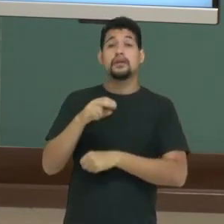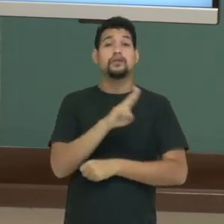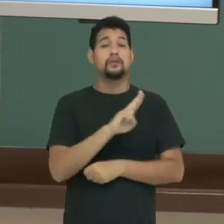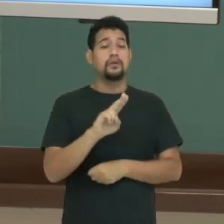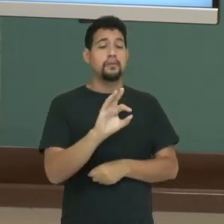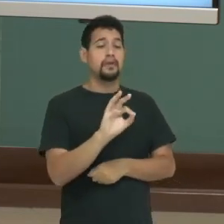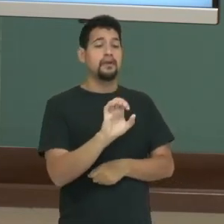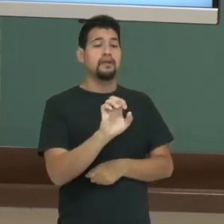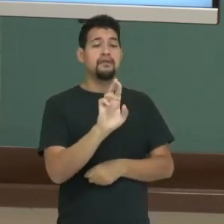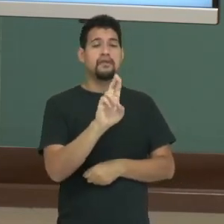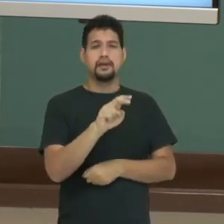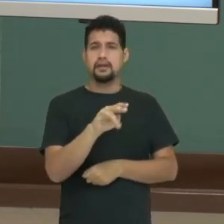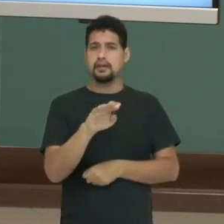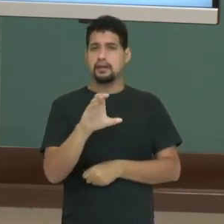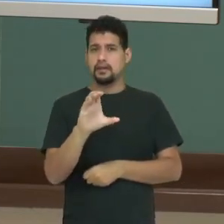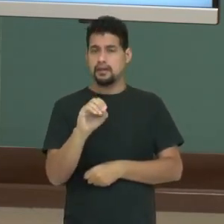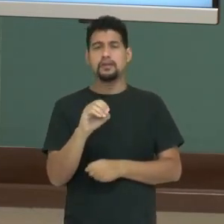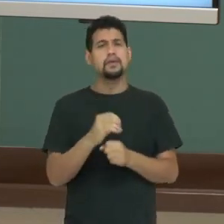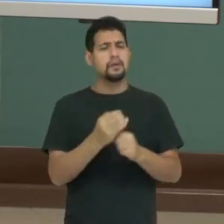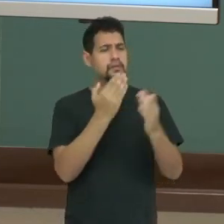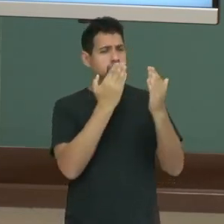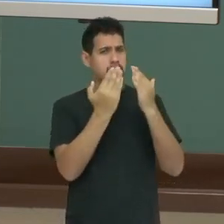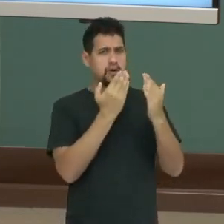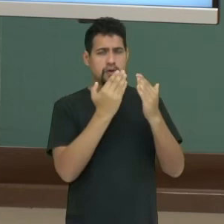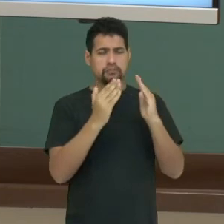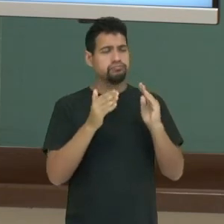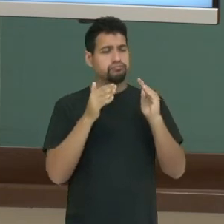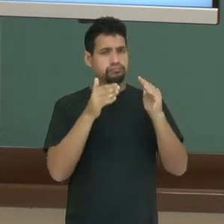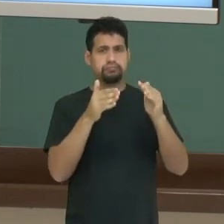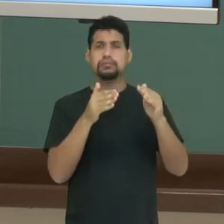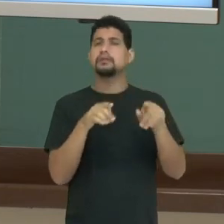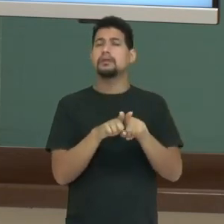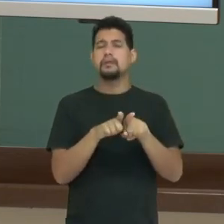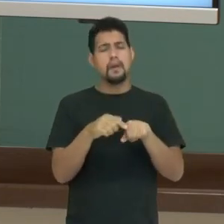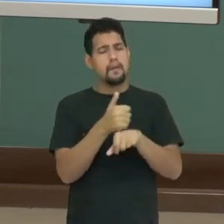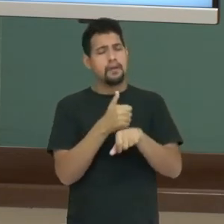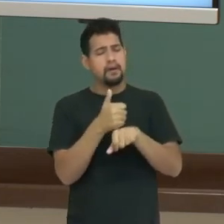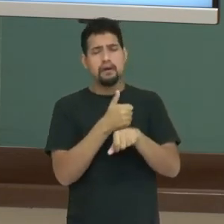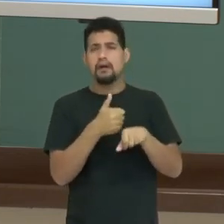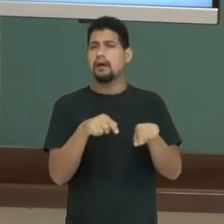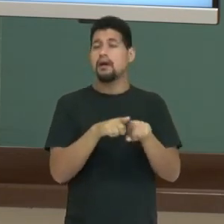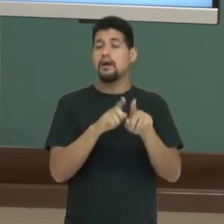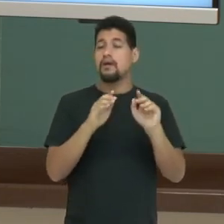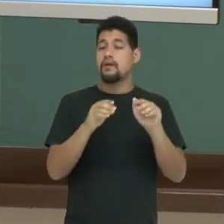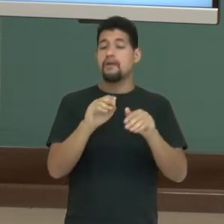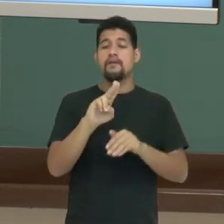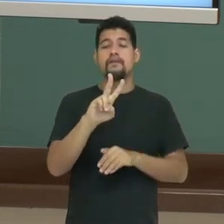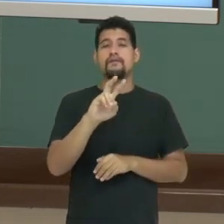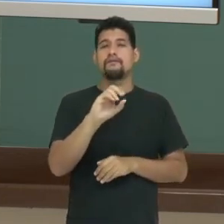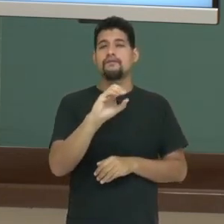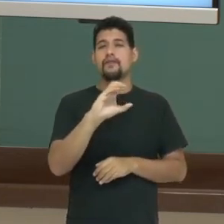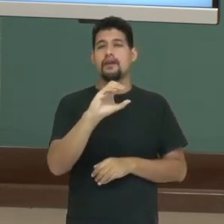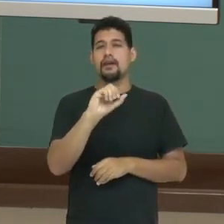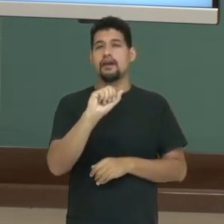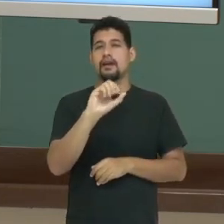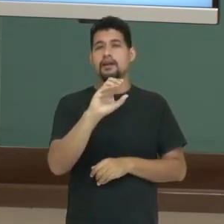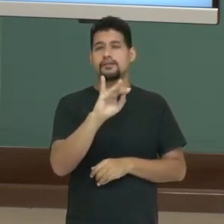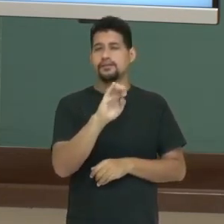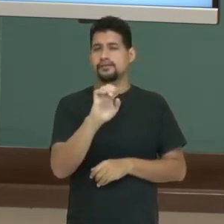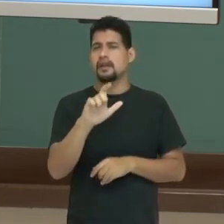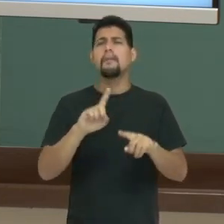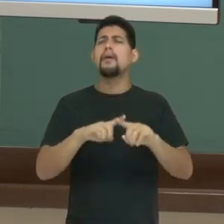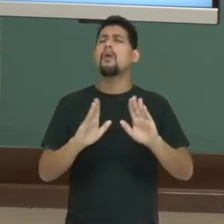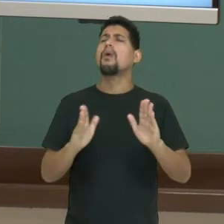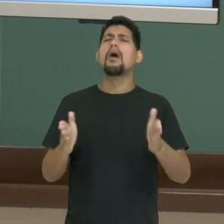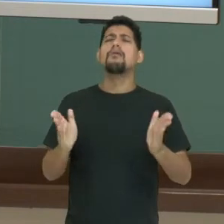que é psicólogo, especialista nessa área de profissão, área vocacional. E qual que é o